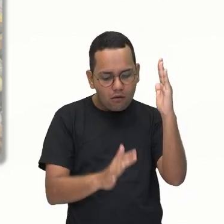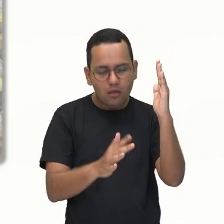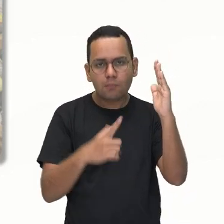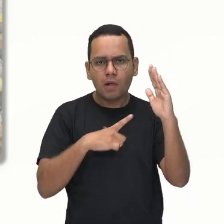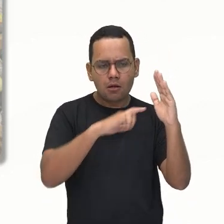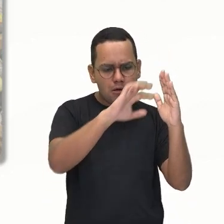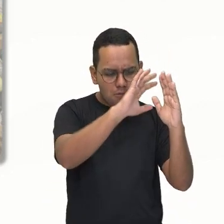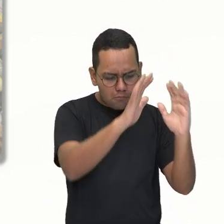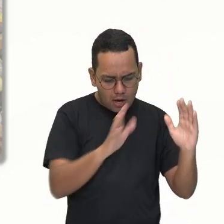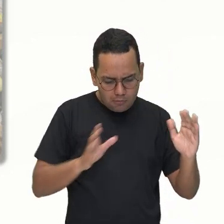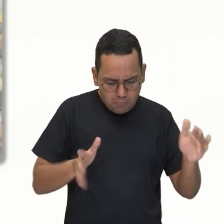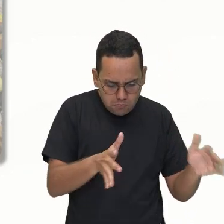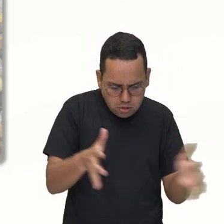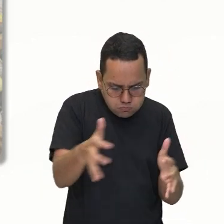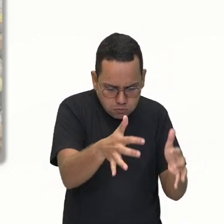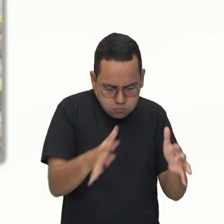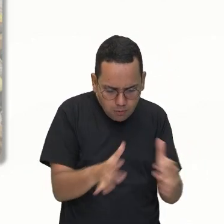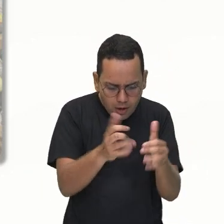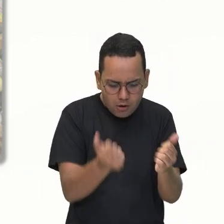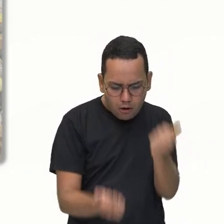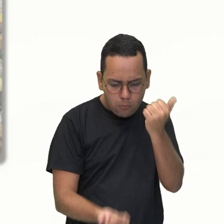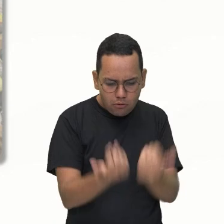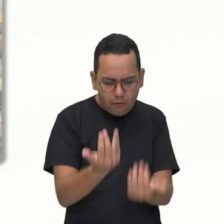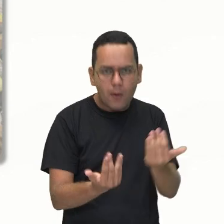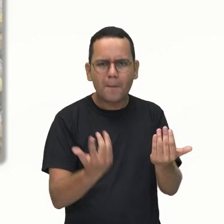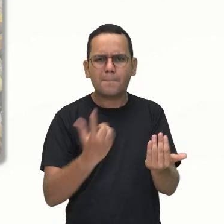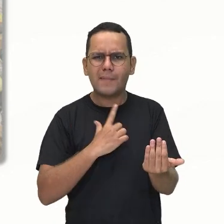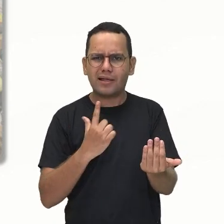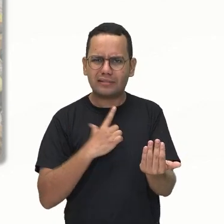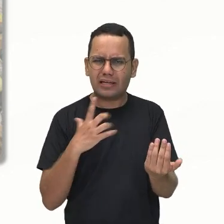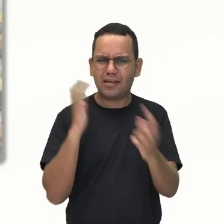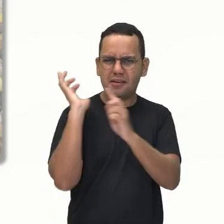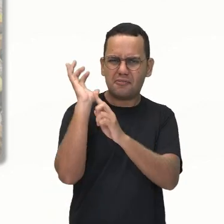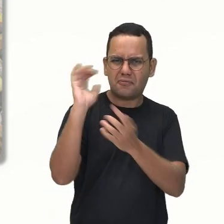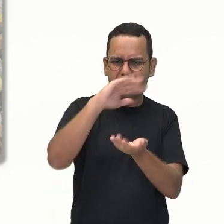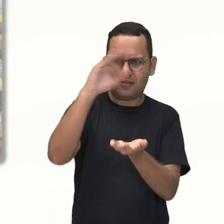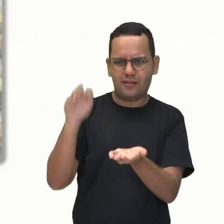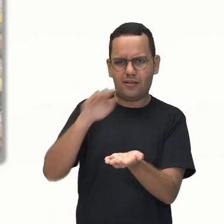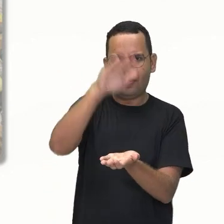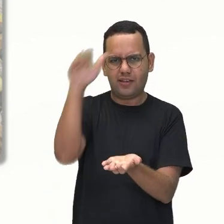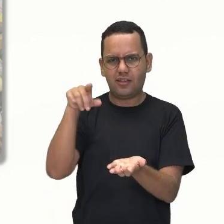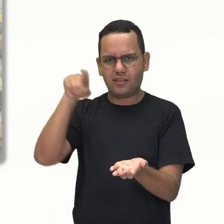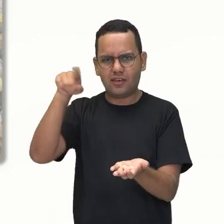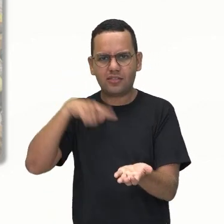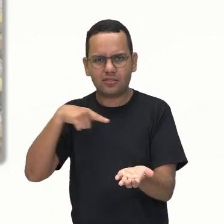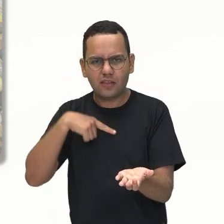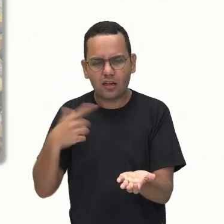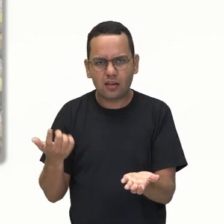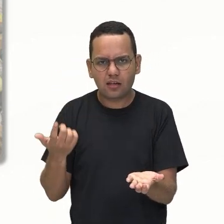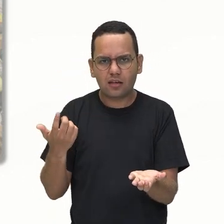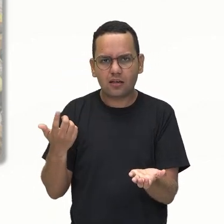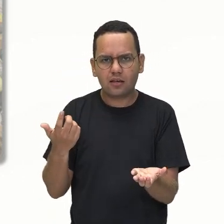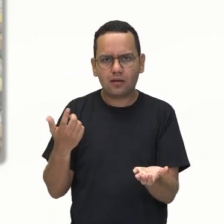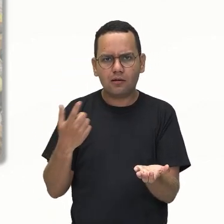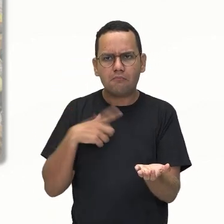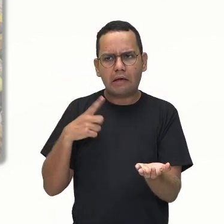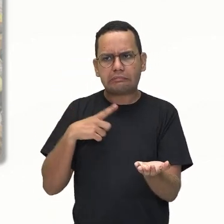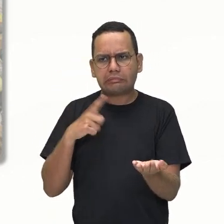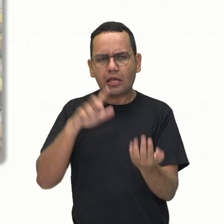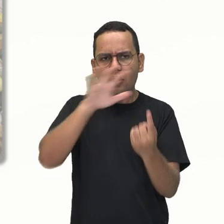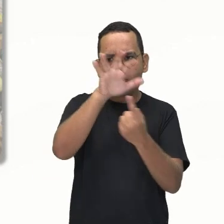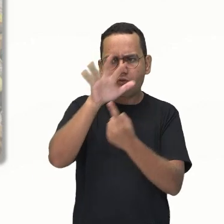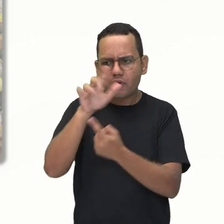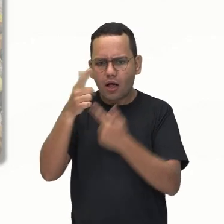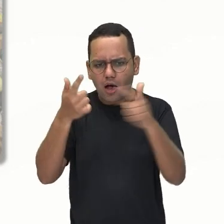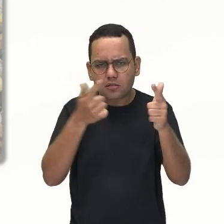Sim, individualmente está tendo impacto e que pode, então, causar influências a muitas outras pessoas,